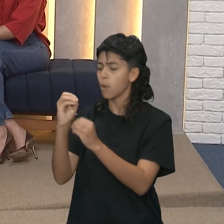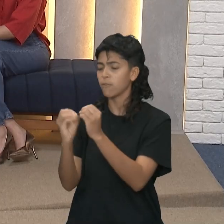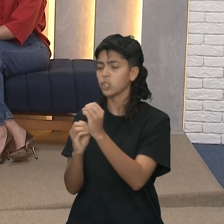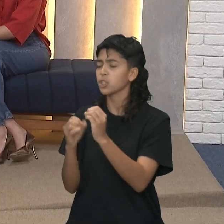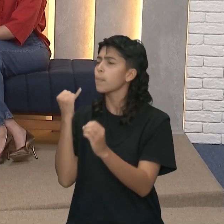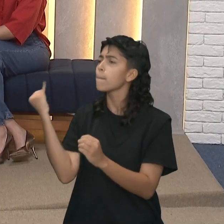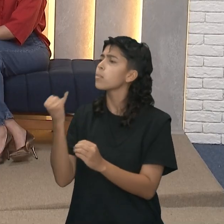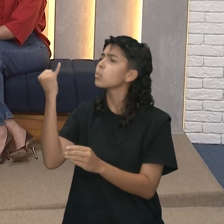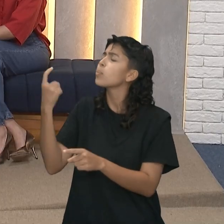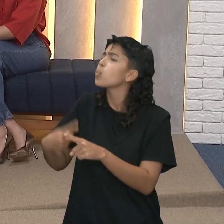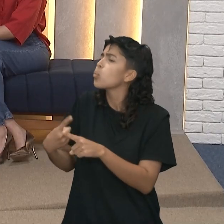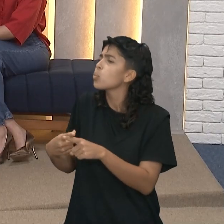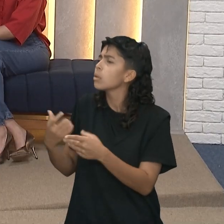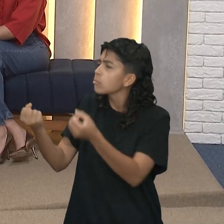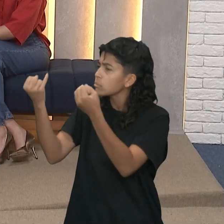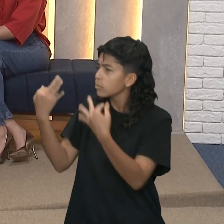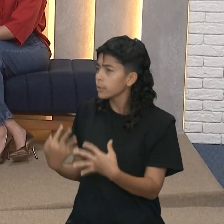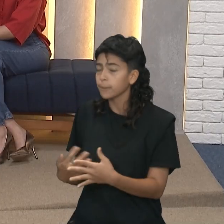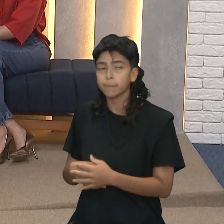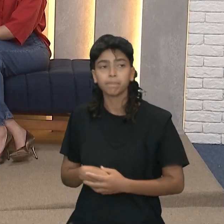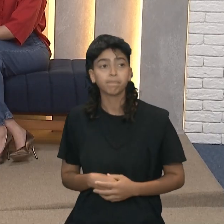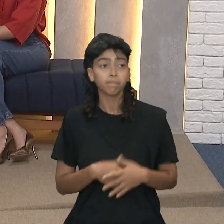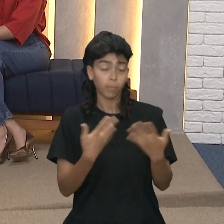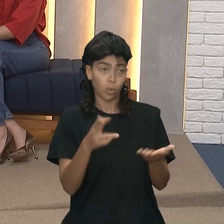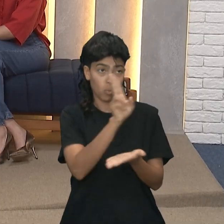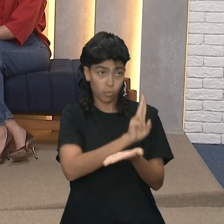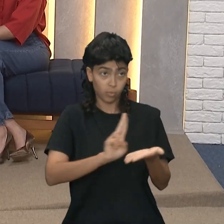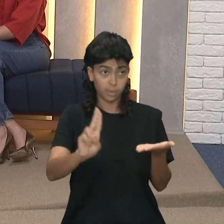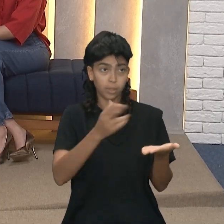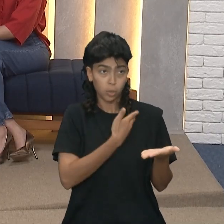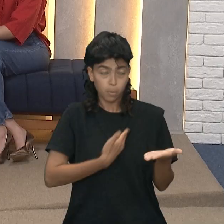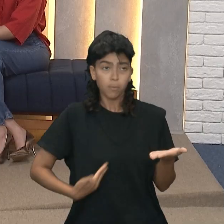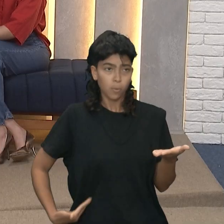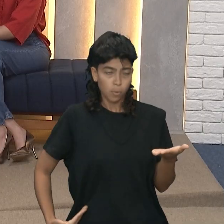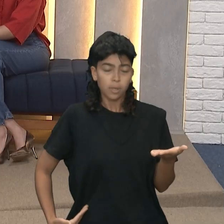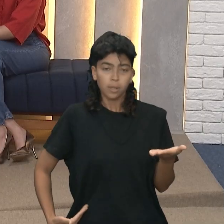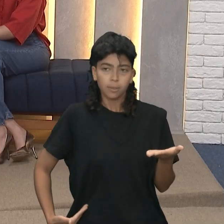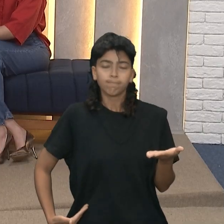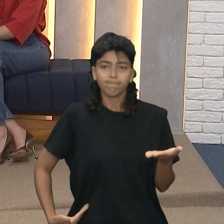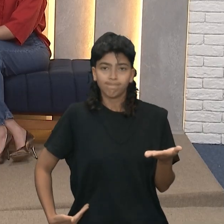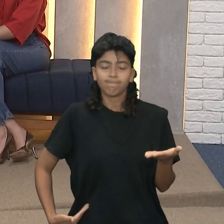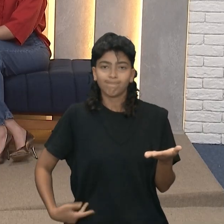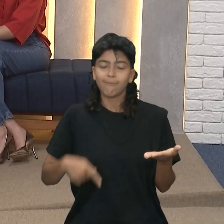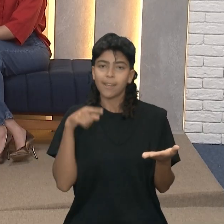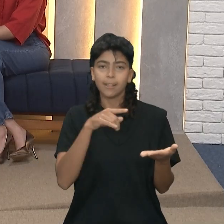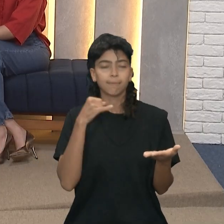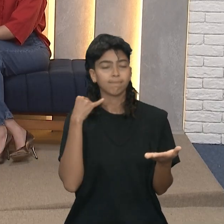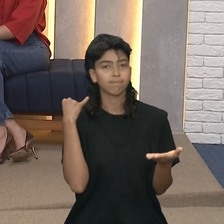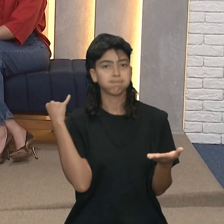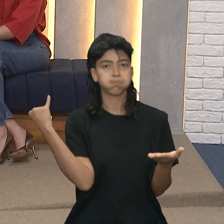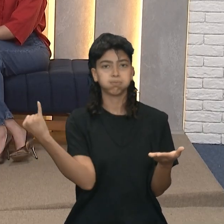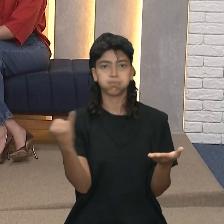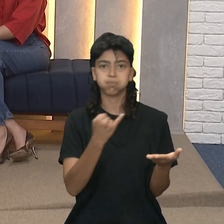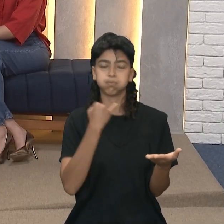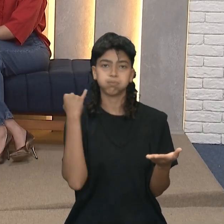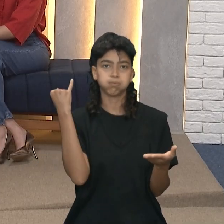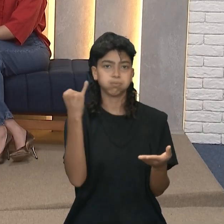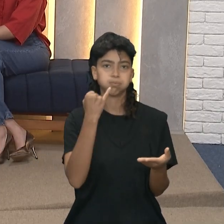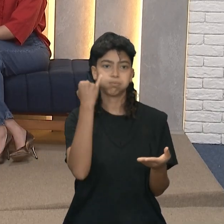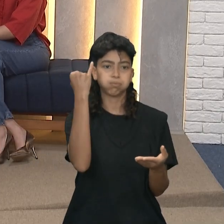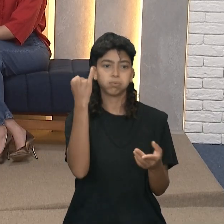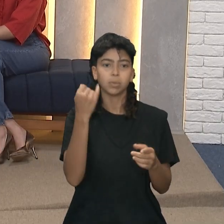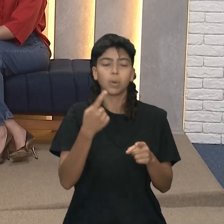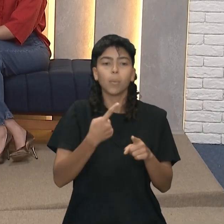a universidade pública, né, ela sempre teve um papel fundamental em todo o processo